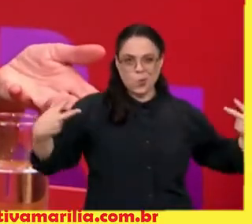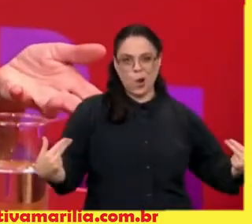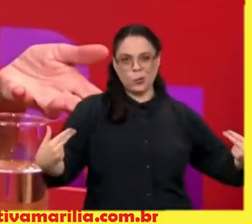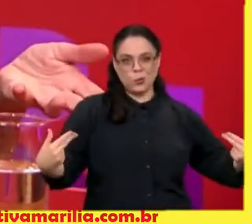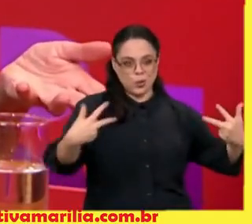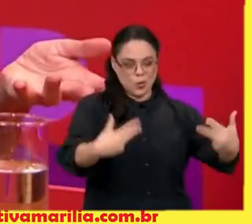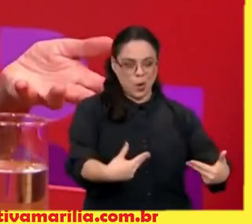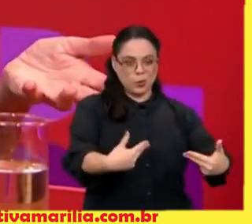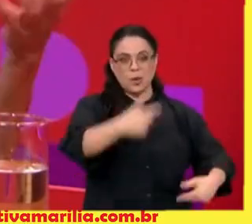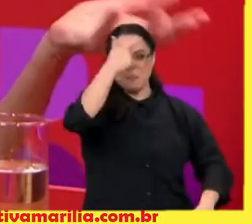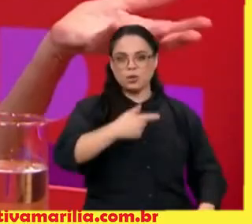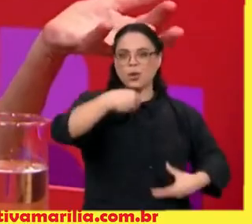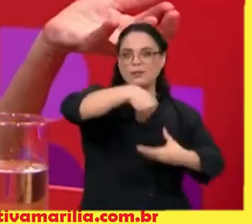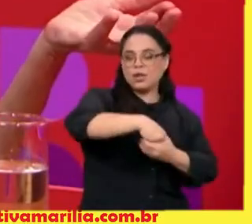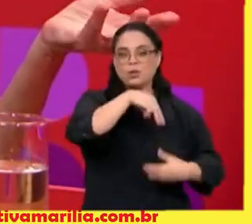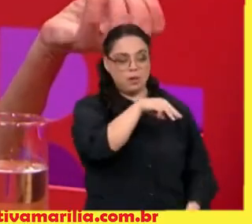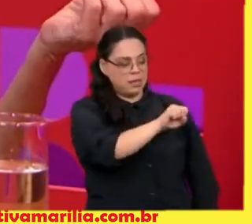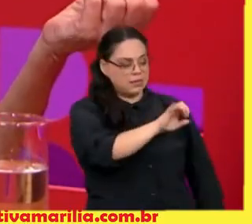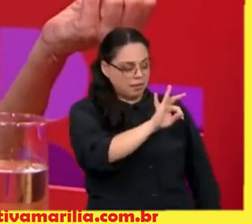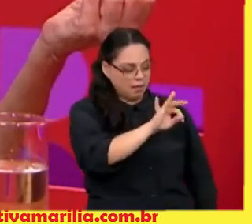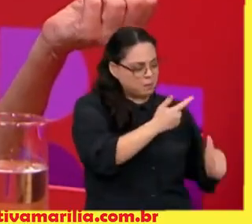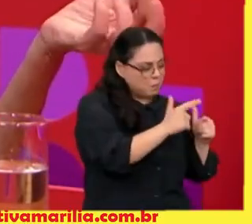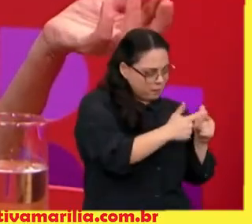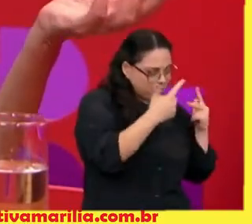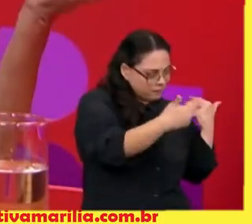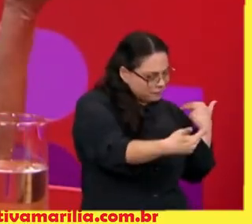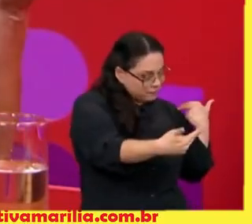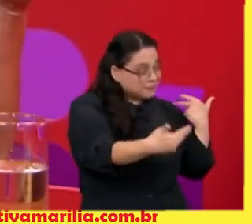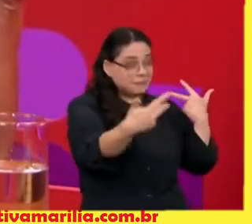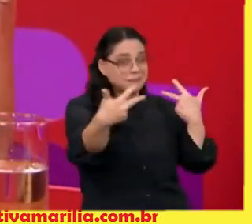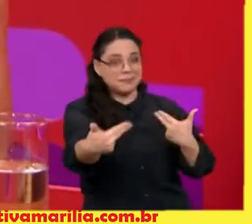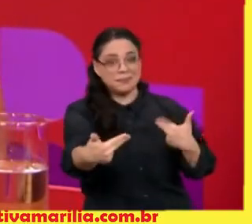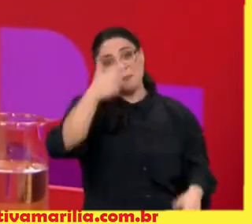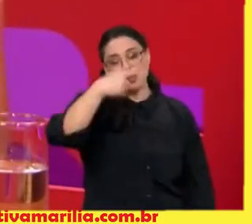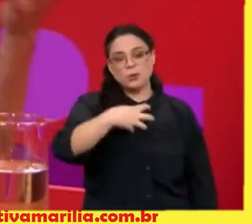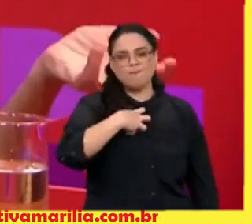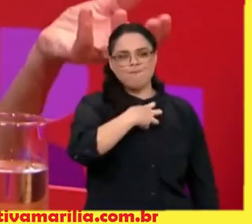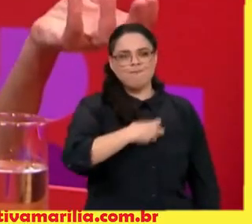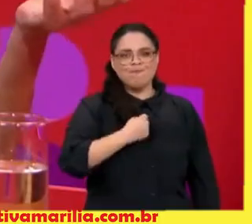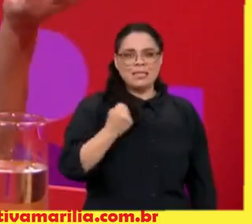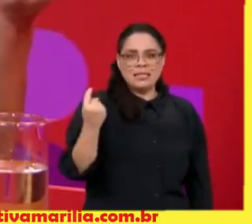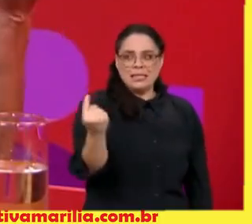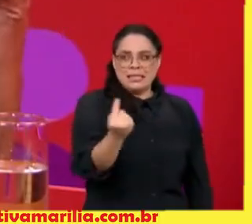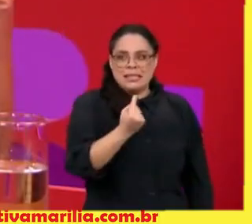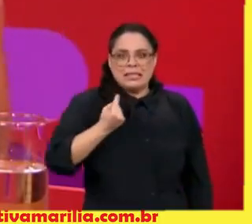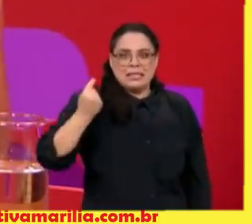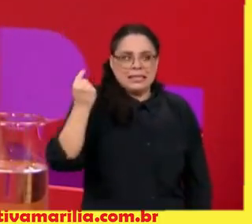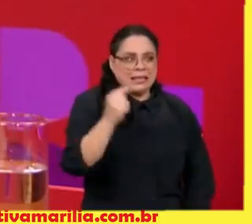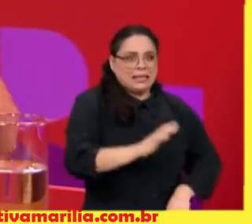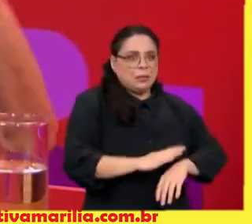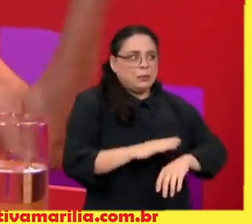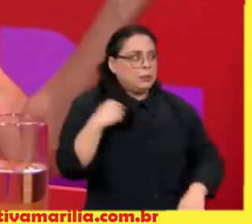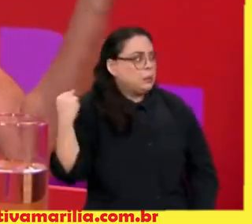MST, tem a mesma questão. Um cara que se sente sozinho e fica muito tempo sozinho e tem vontade de...